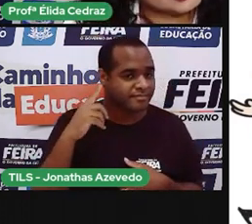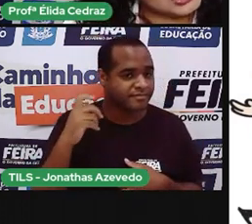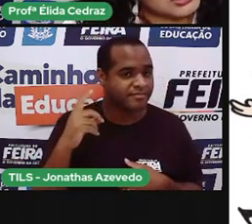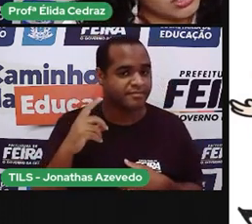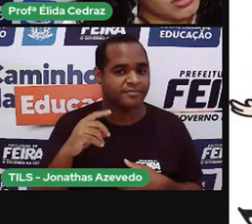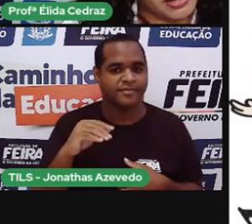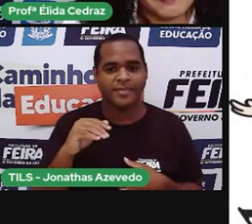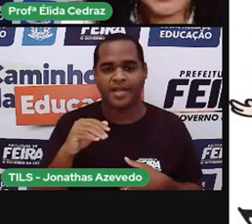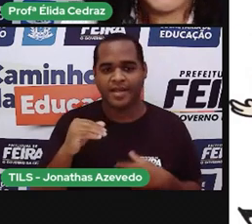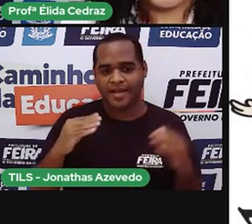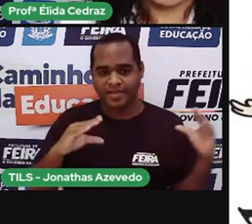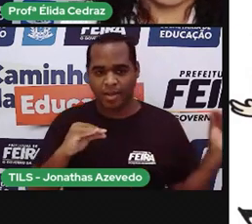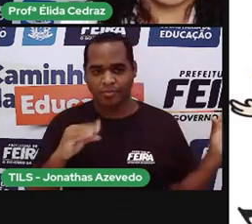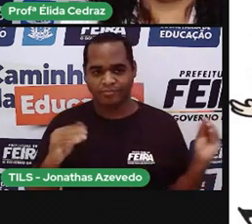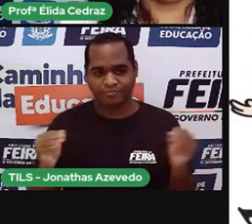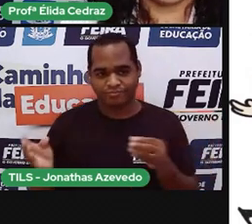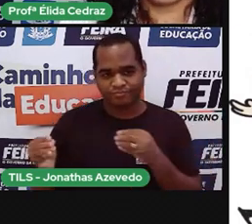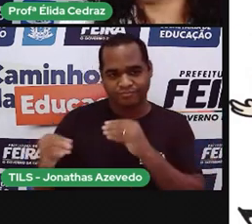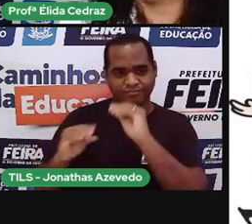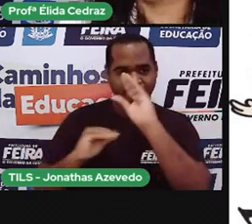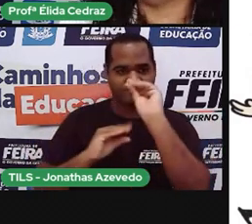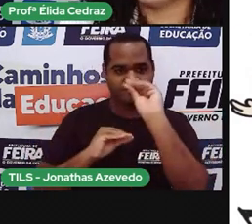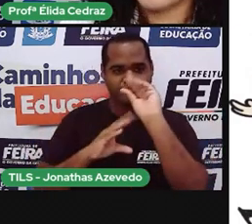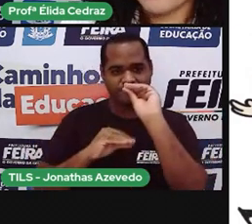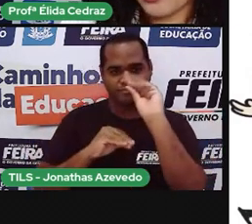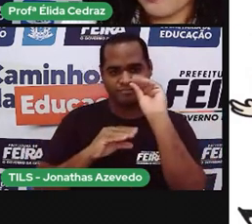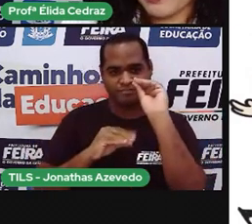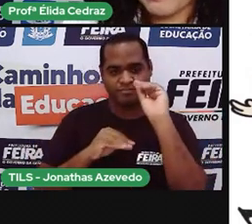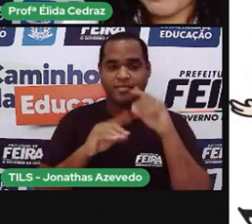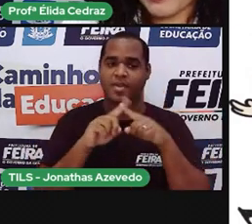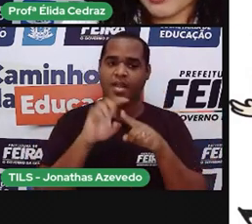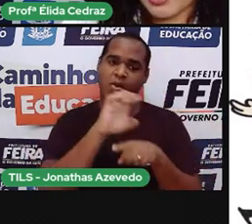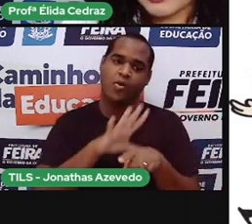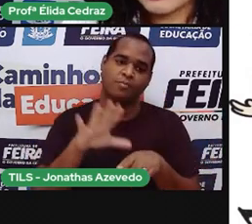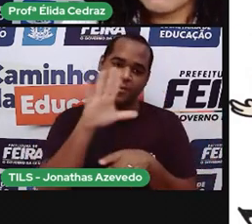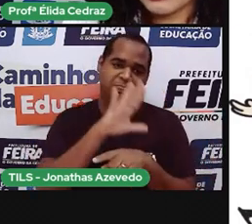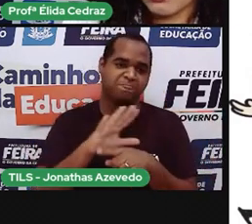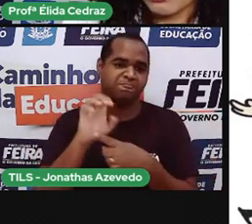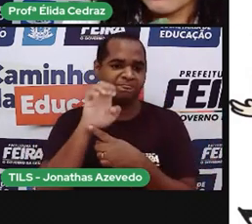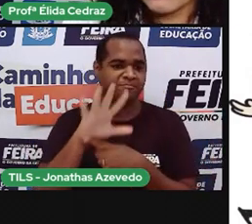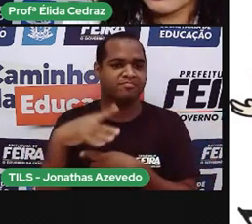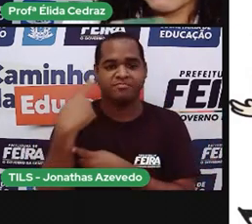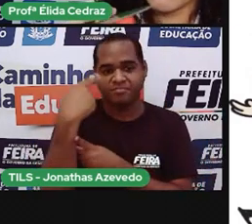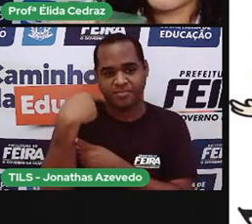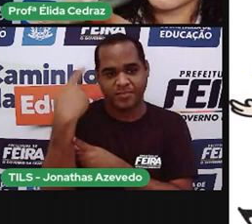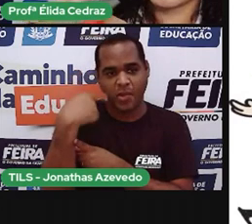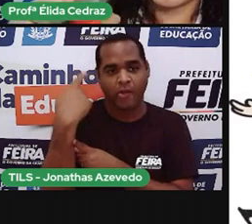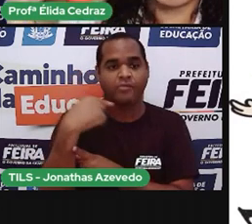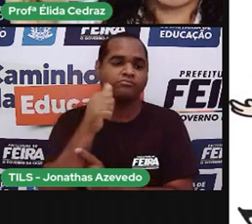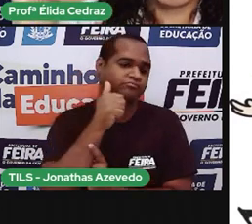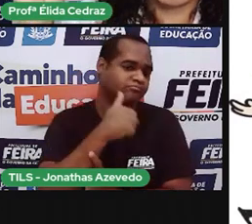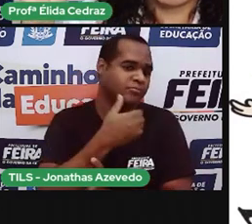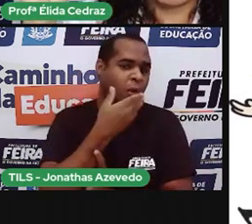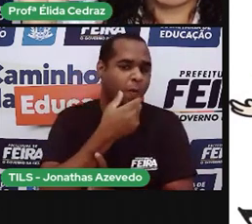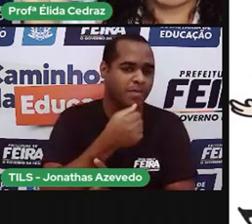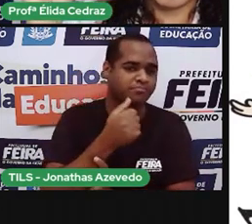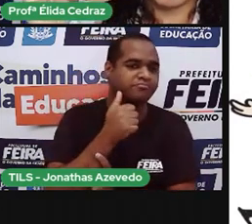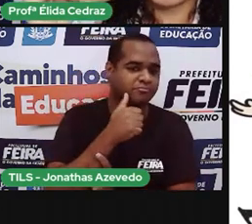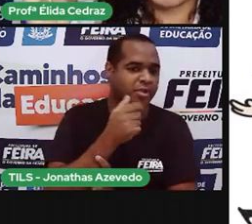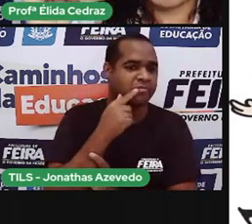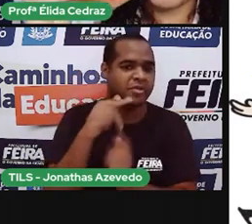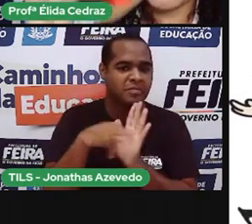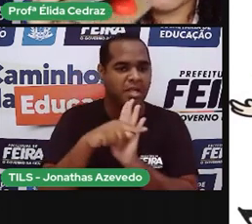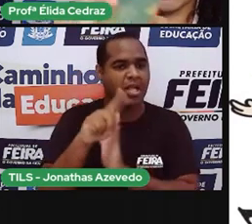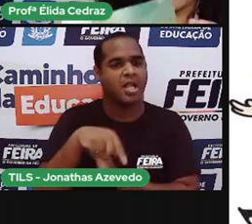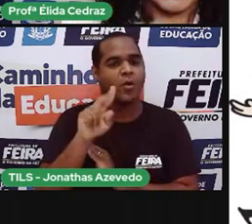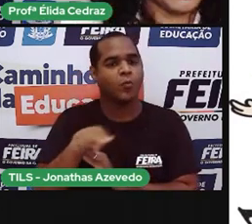é a castanhola. A castanhola veio da Europa. As espanholas, os espanhóis, eles